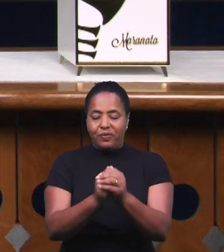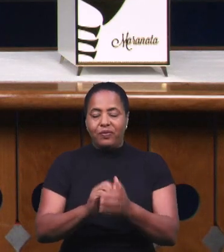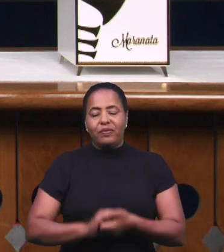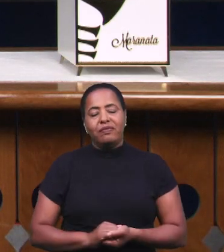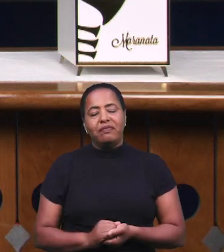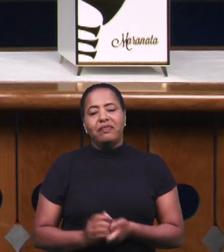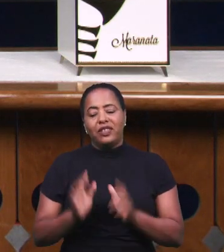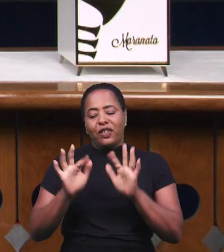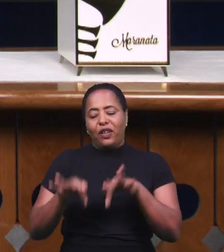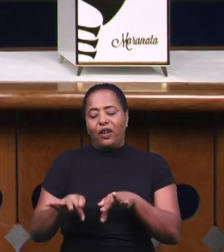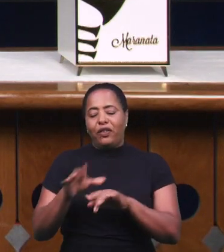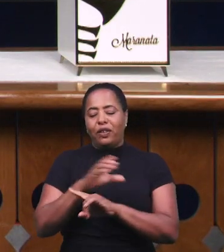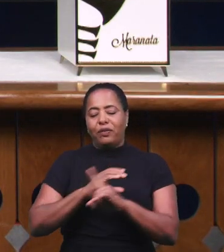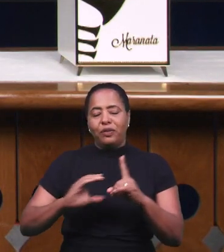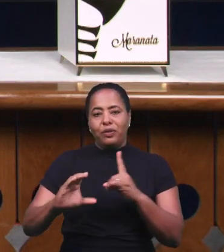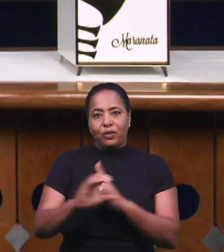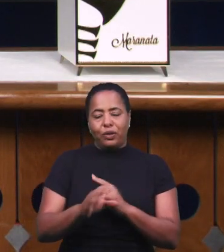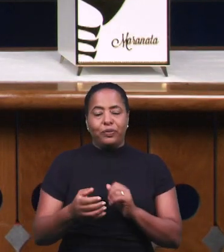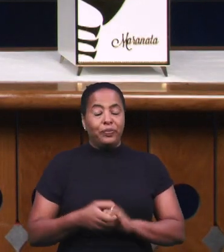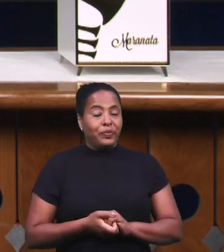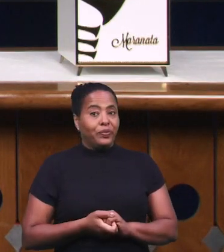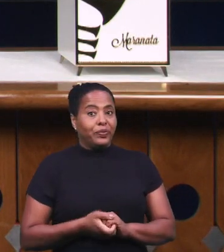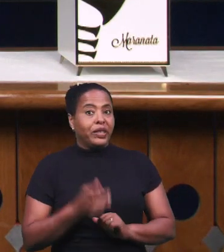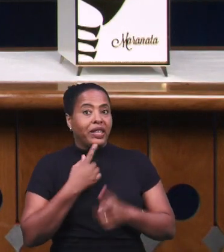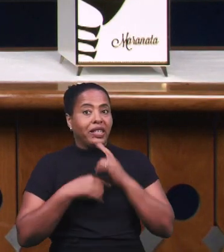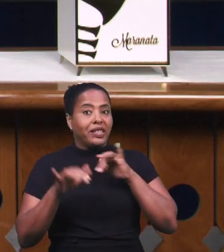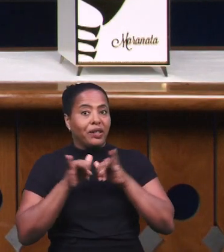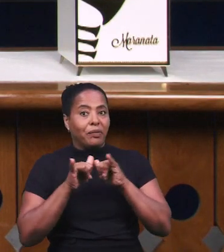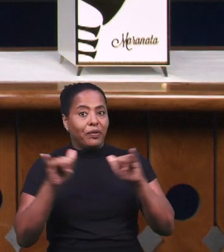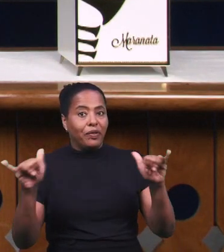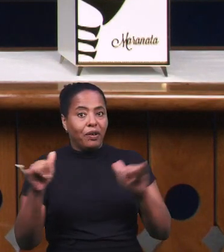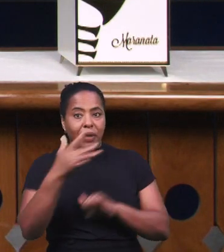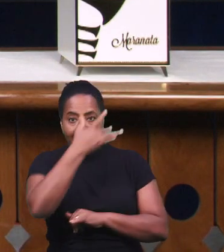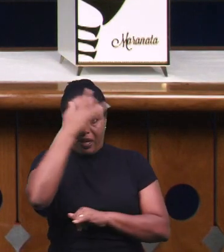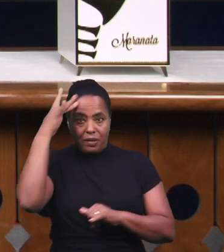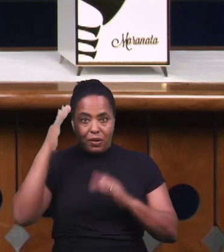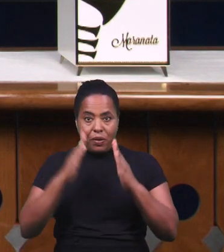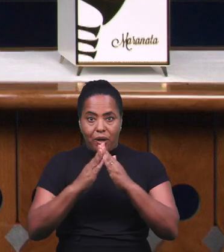Nós assim encerramos este culto e queremos informar aqueles que estão